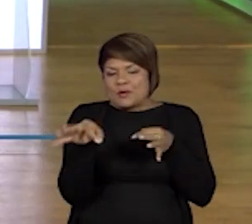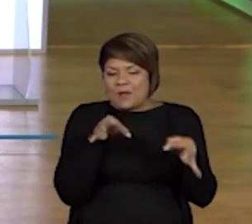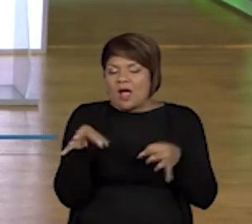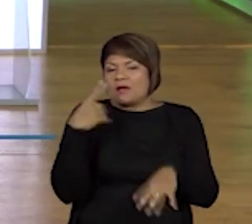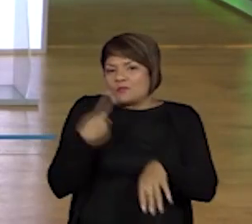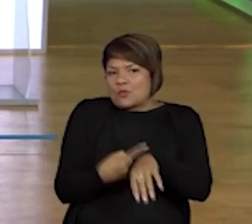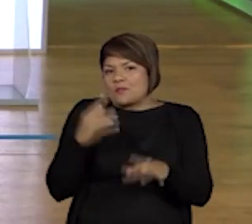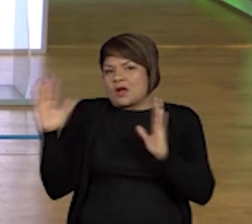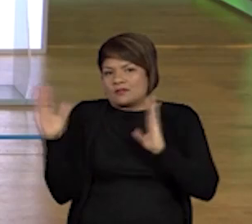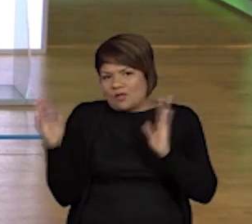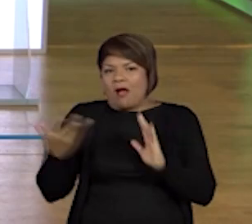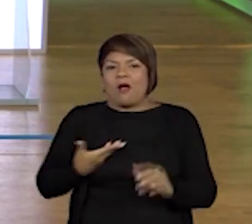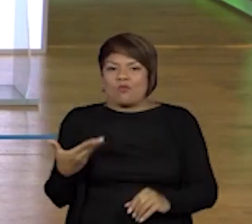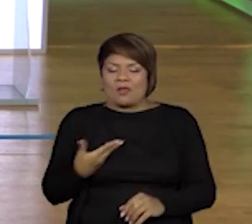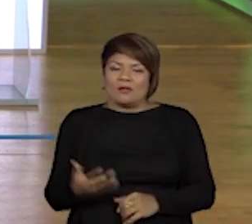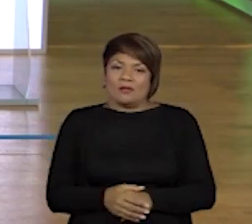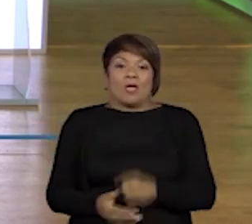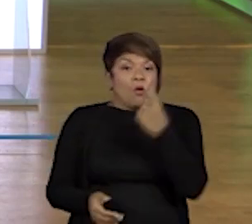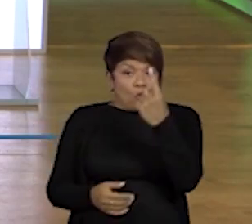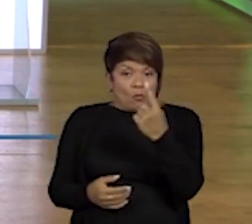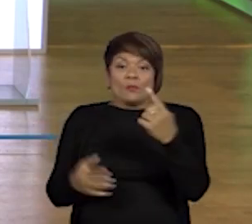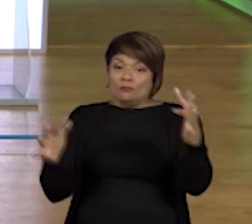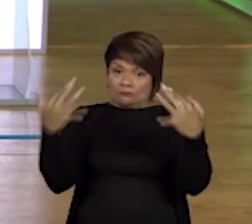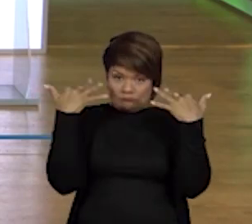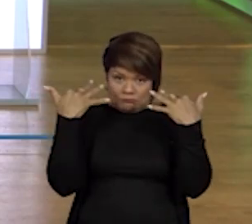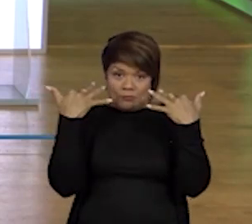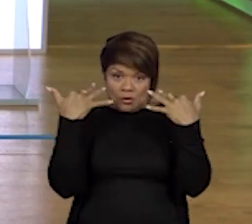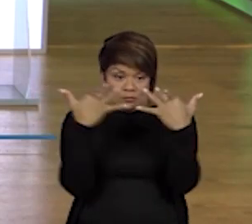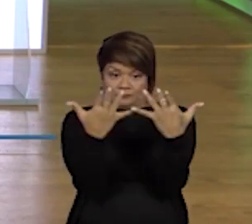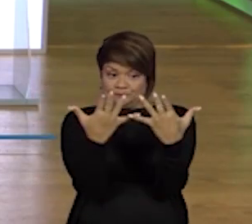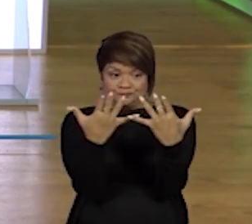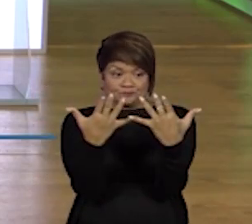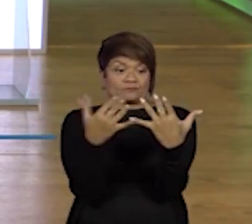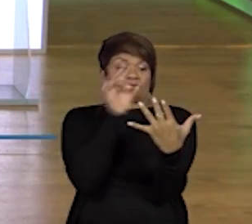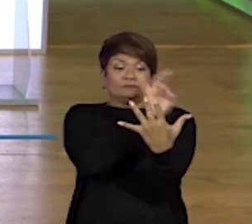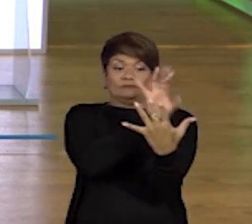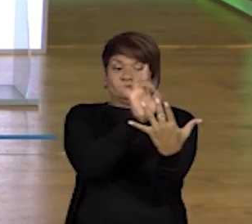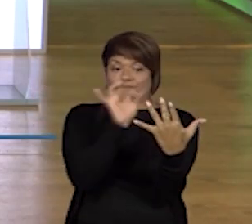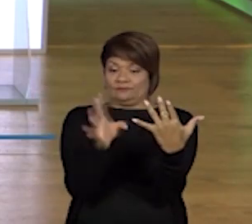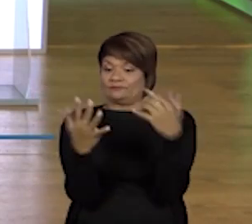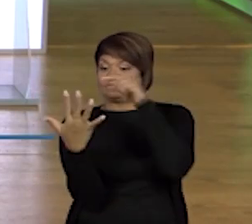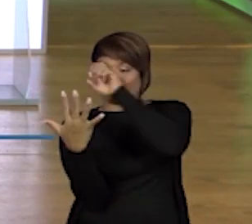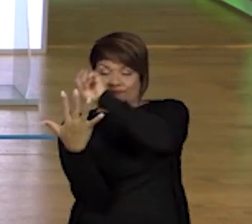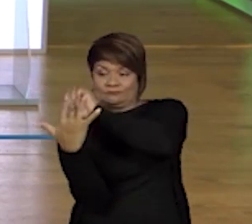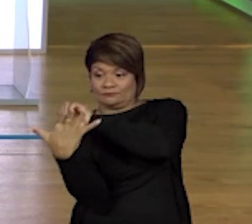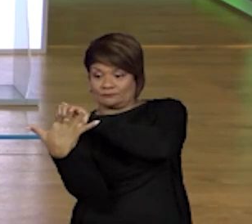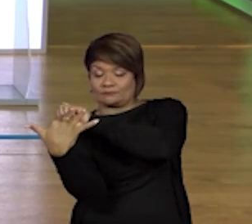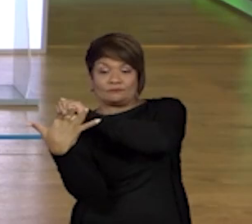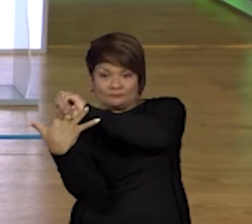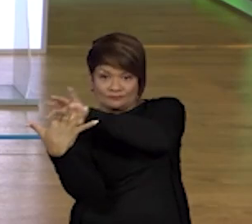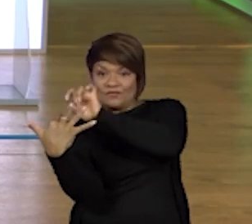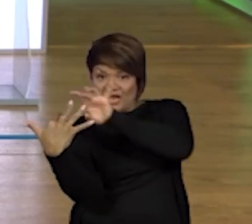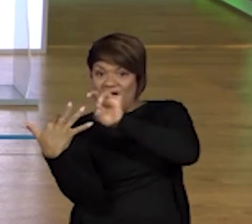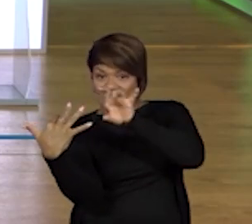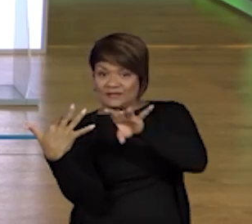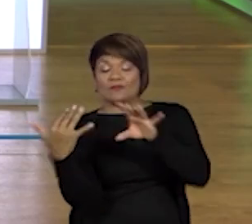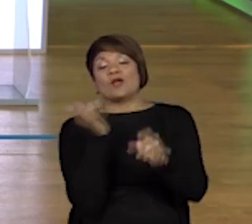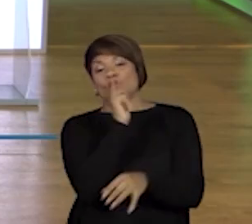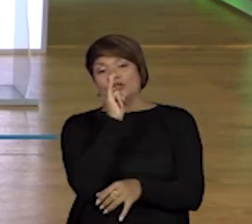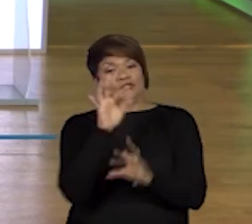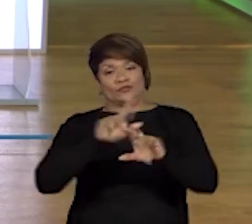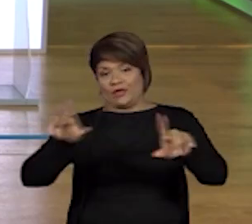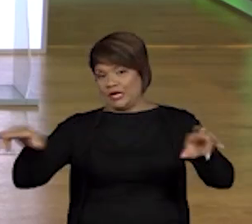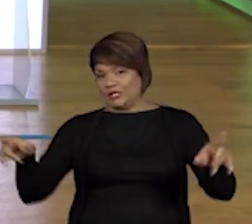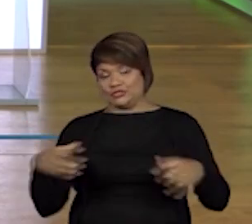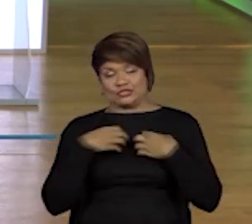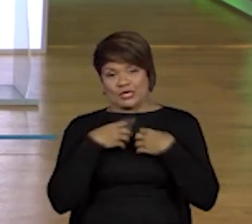é uma fase nova. A gente começou a ter aula remota, e aí? Ou o momento deles quando vão para aula na aula com o professor deles. Isso